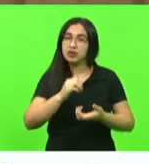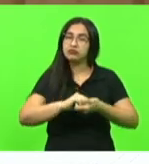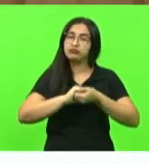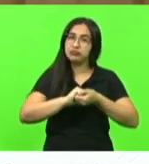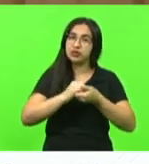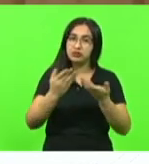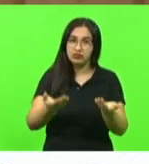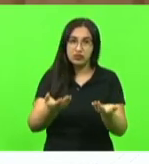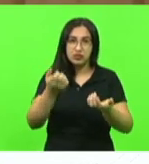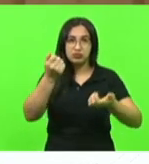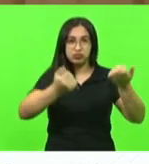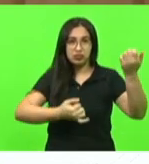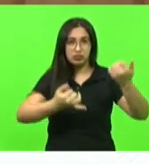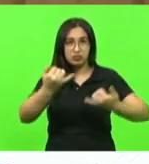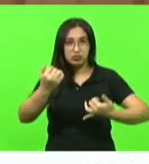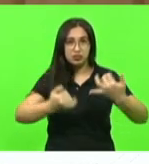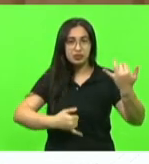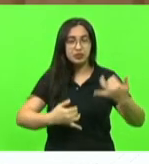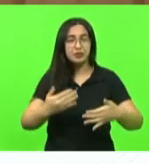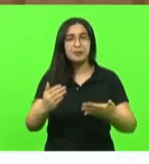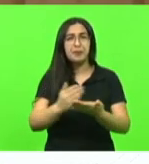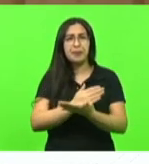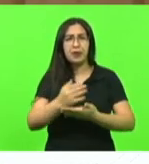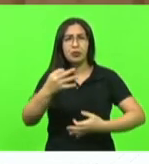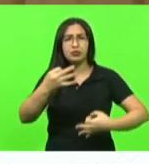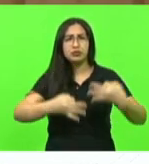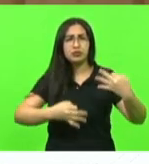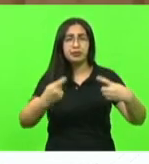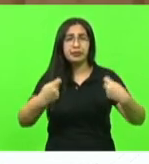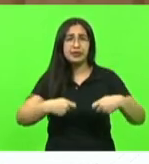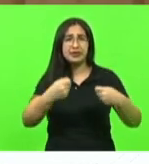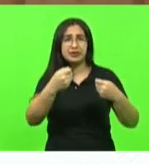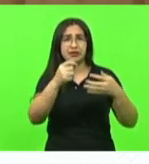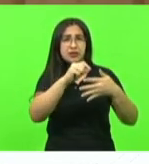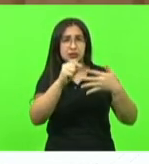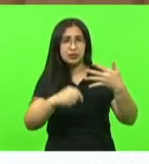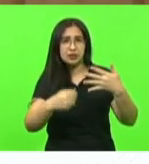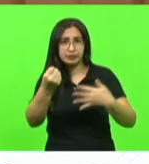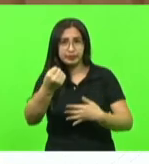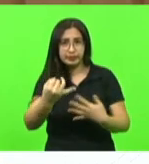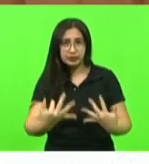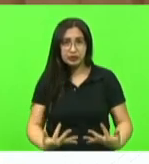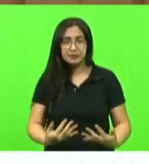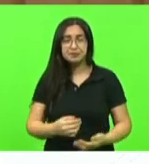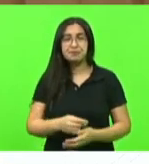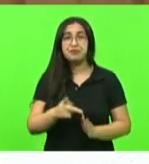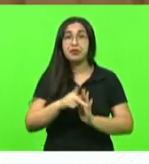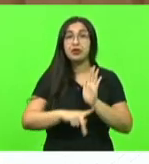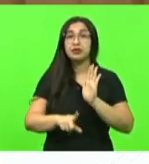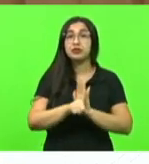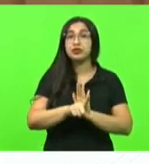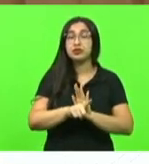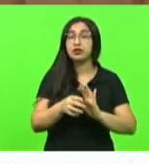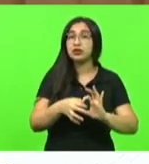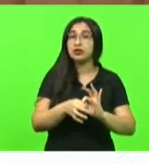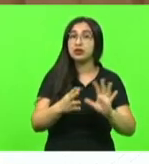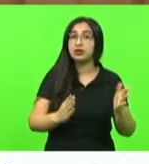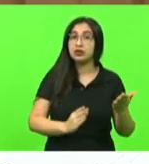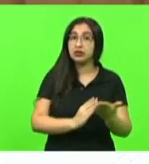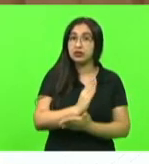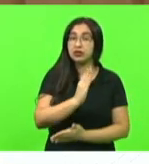me dá o dever de fazer aqui algumas justificativas, presidente. O projeto de lei que autorizava a produção